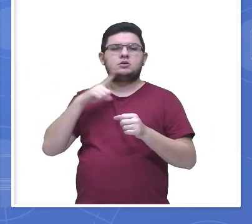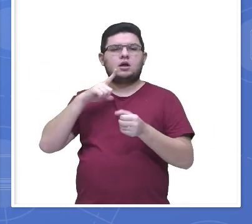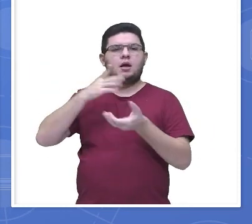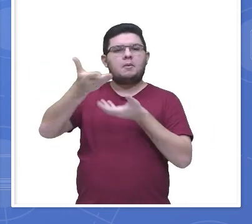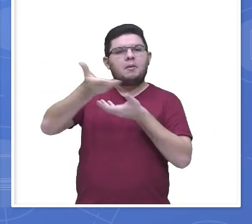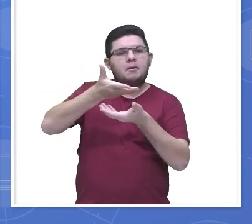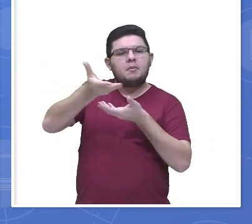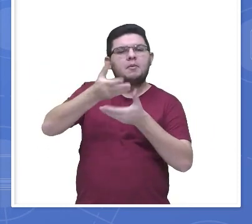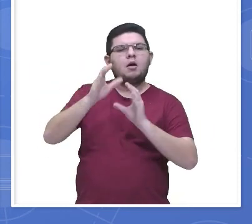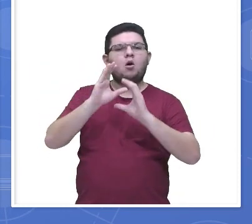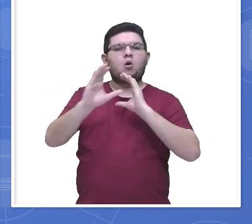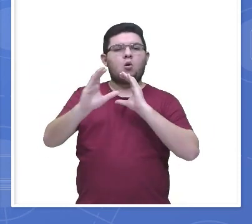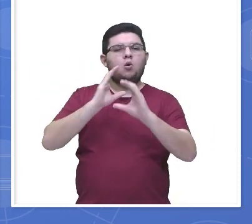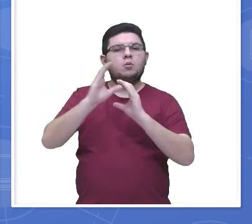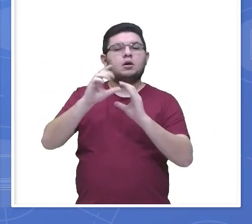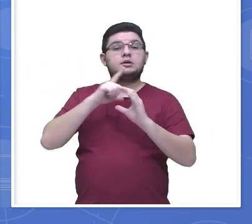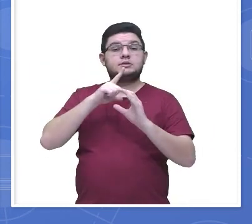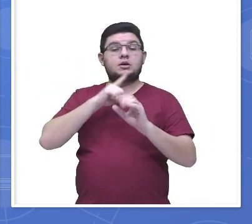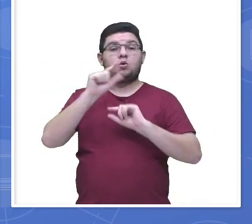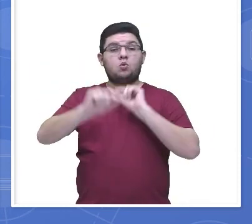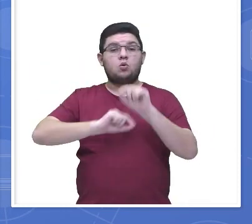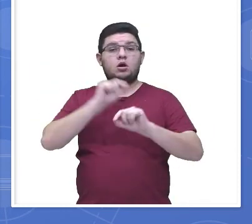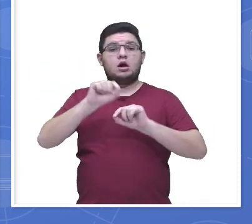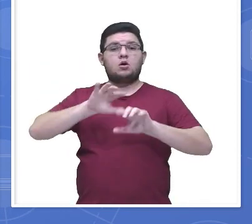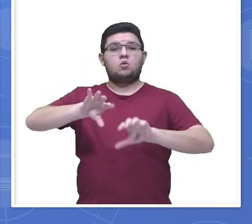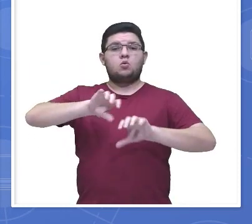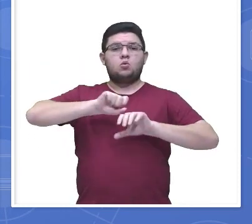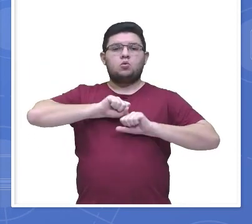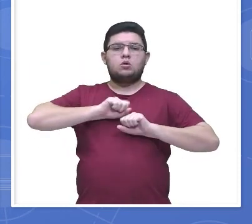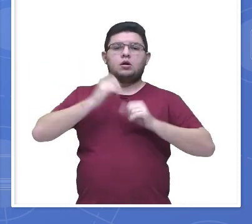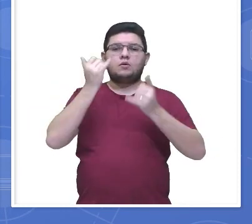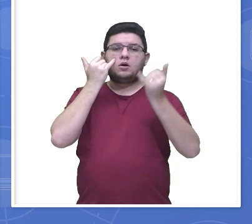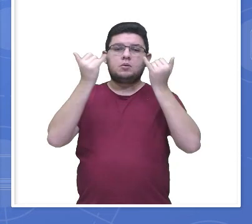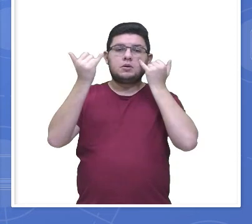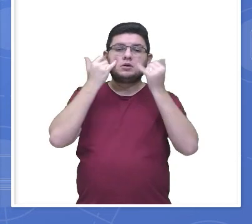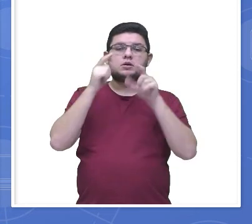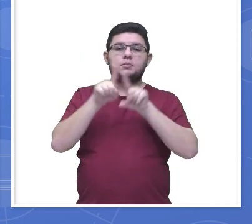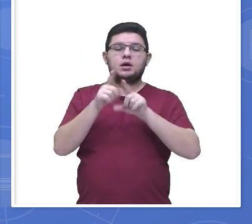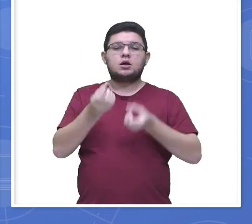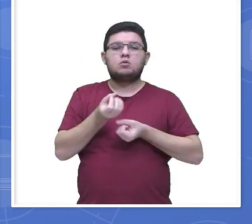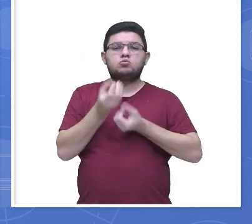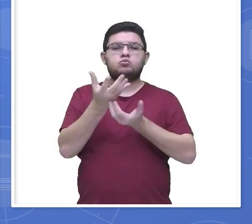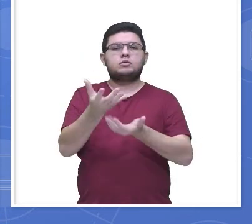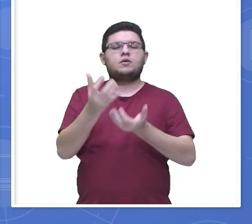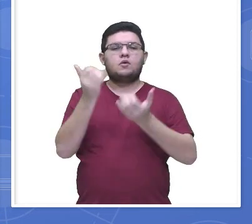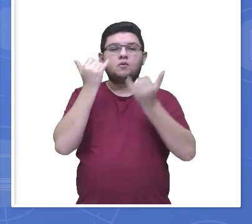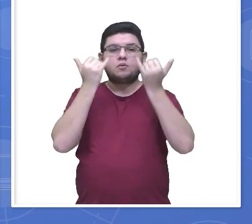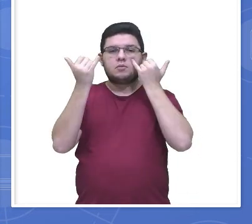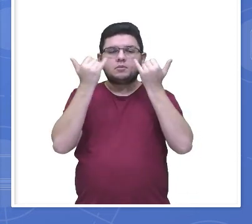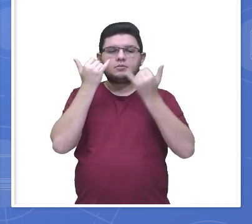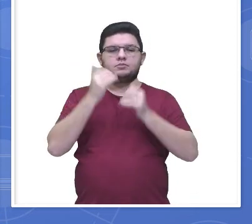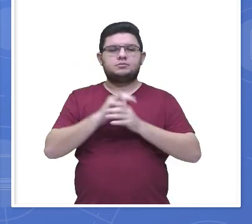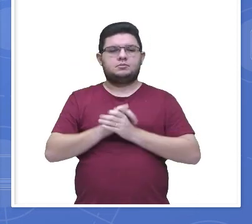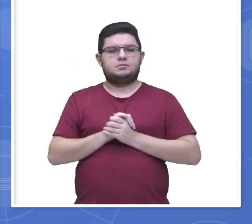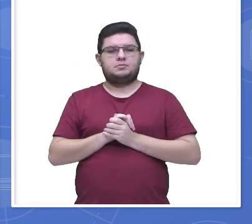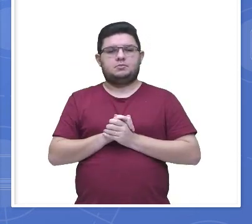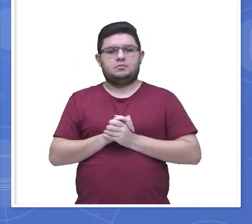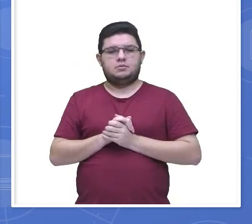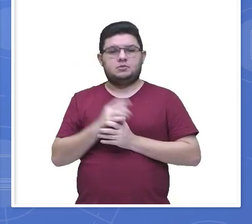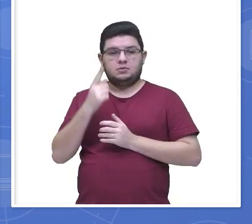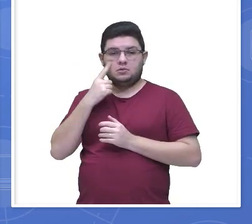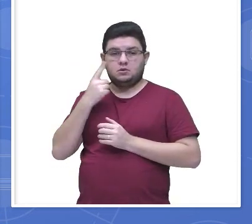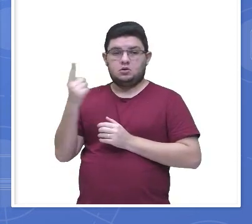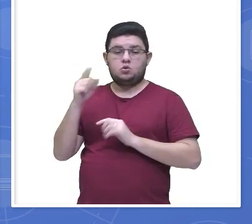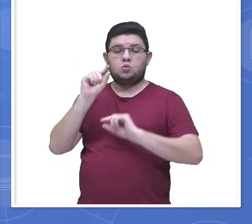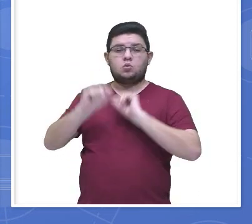organismo, onde a gente está recebendo e transmitindo informações. Então, como a gente pode visualizar aqui, nós temos a